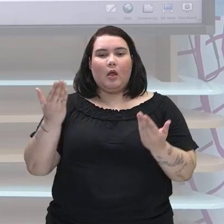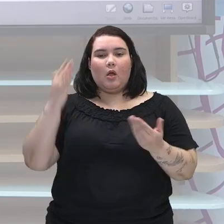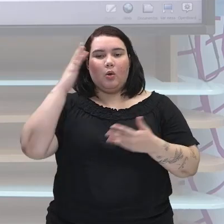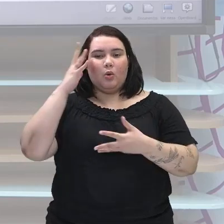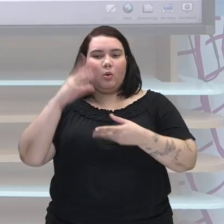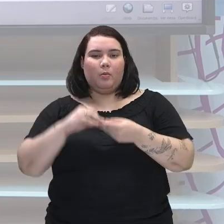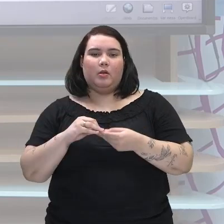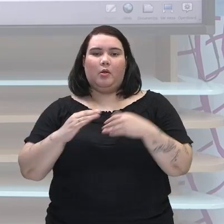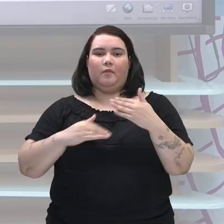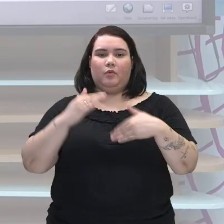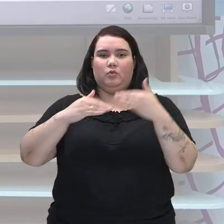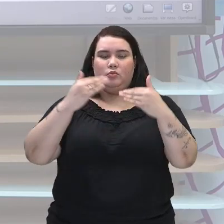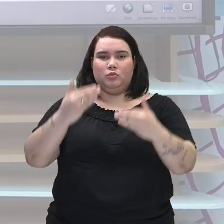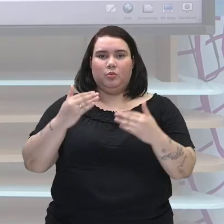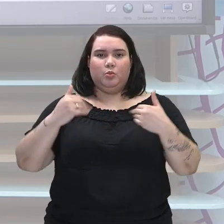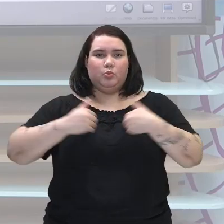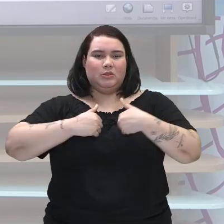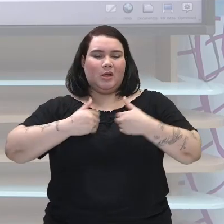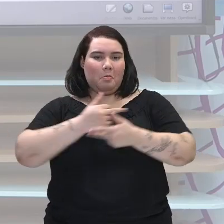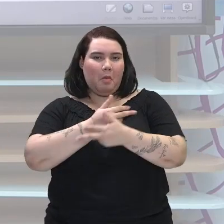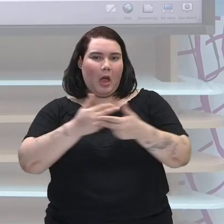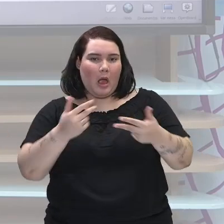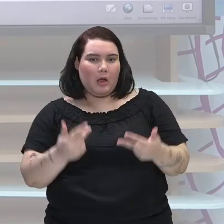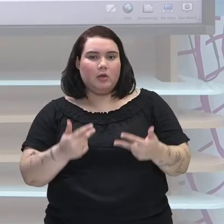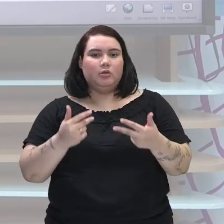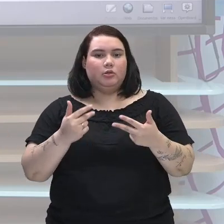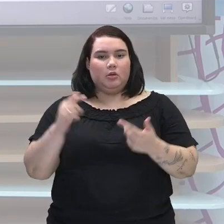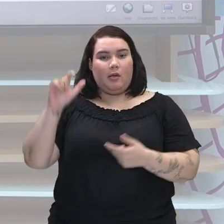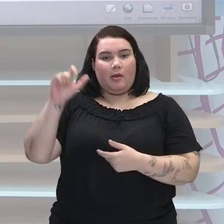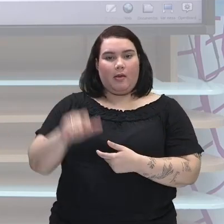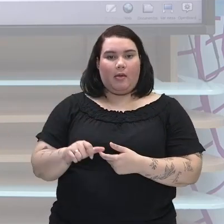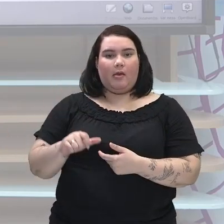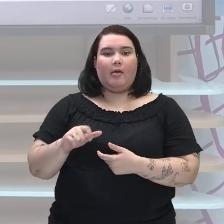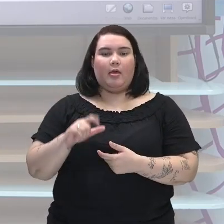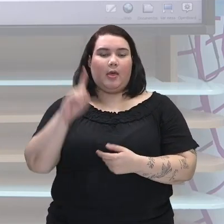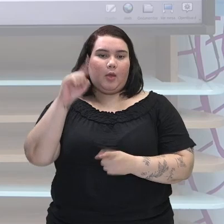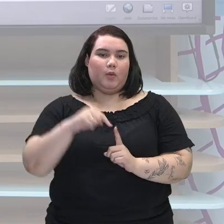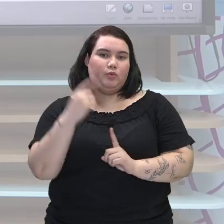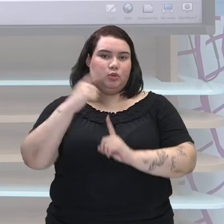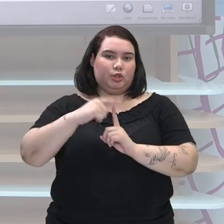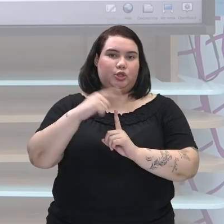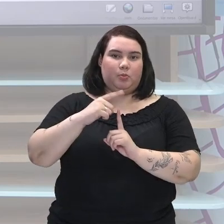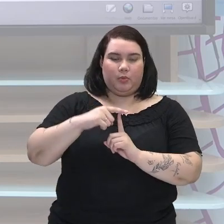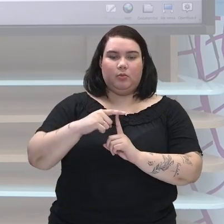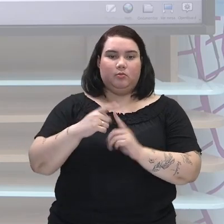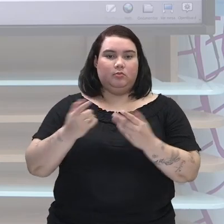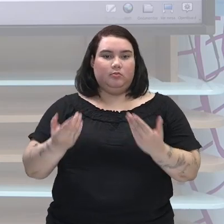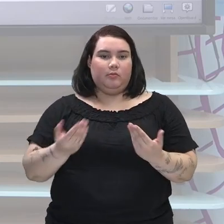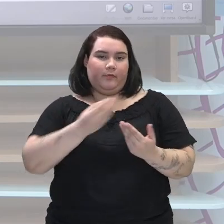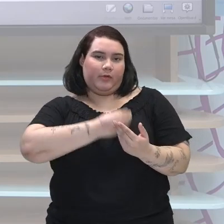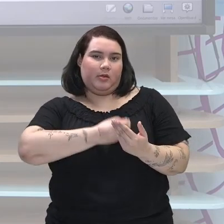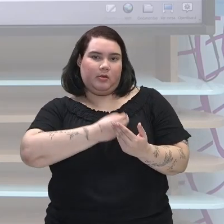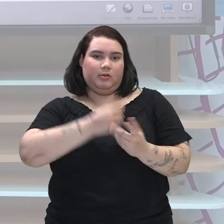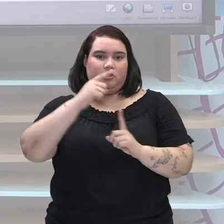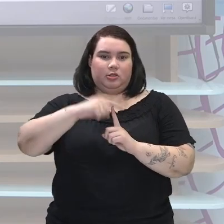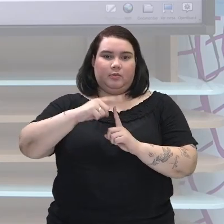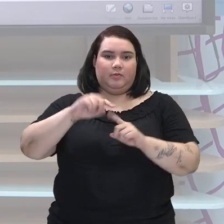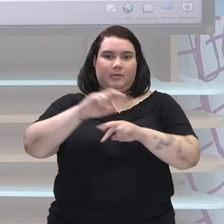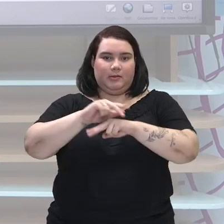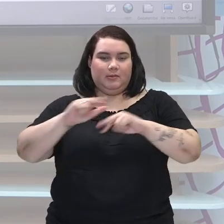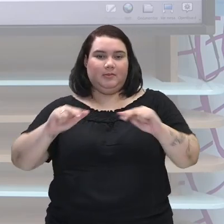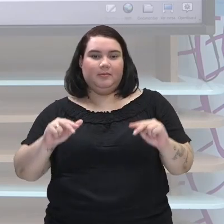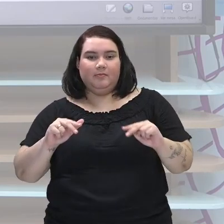a evolução dos animais enquanto espécies, né? É